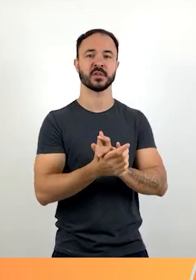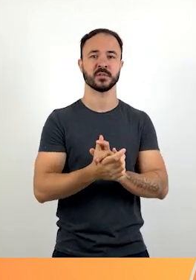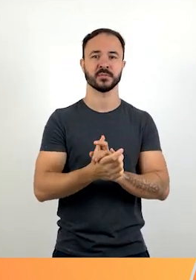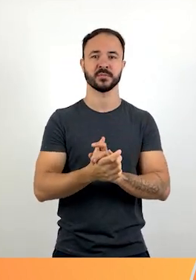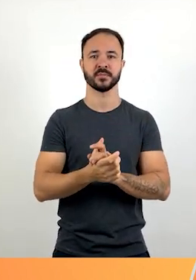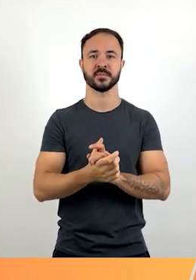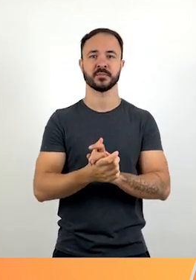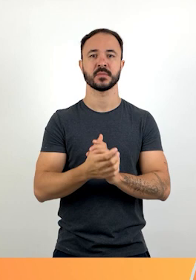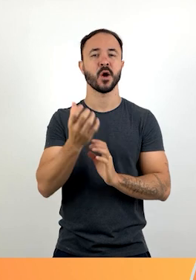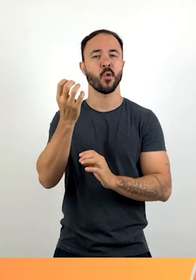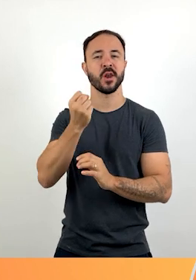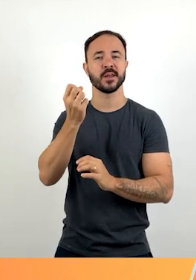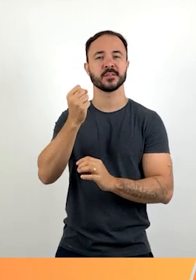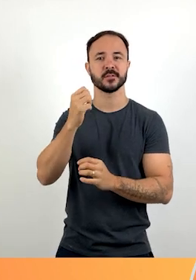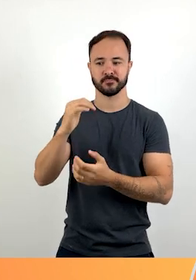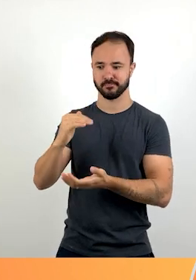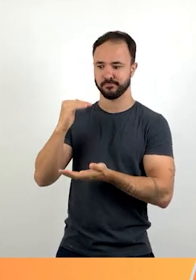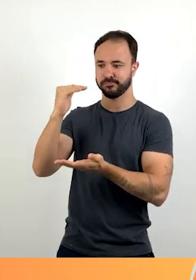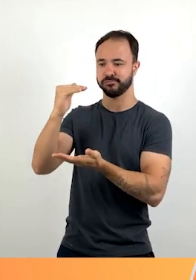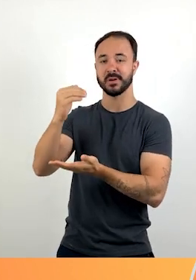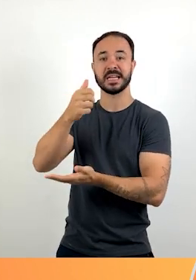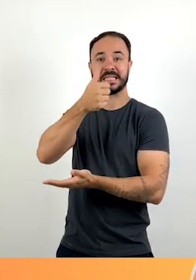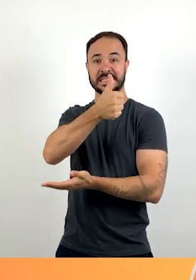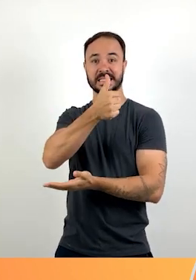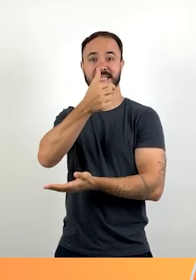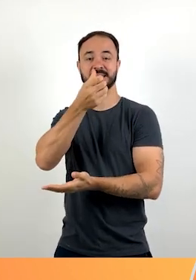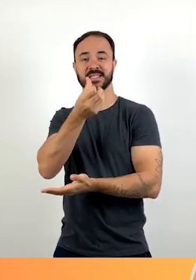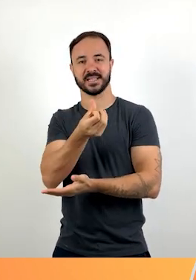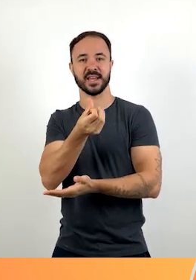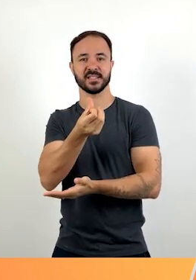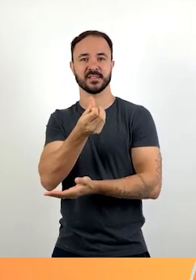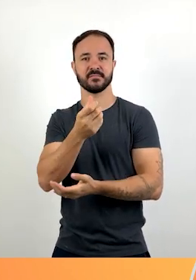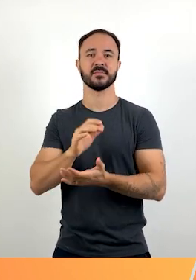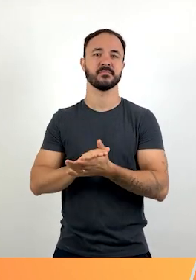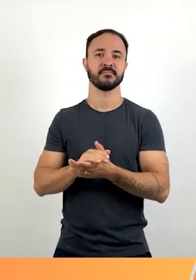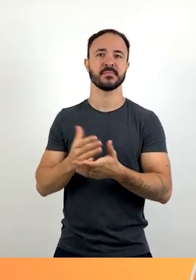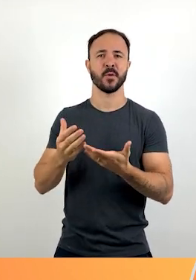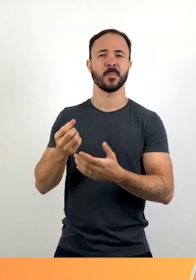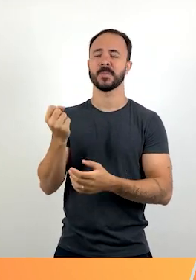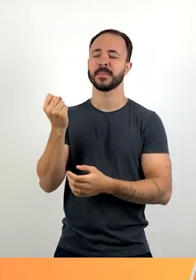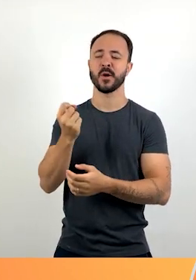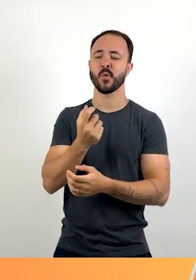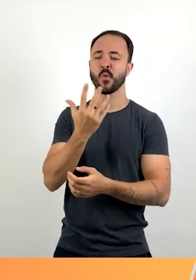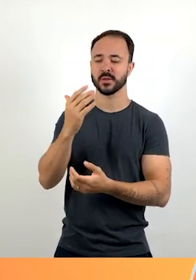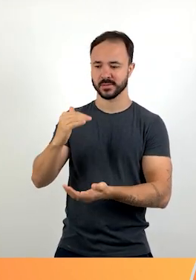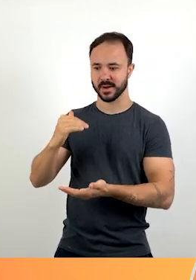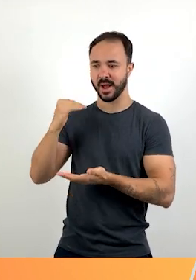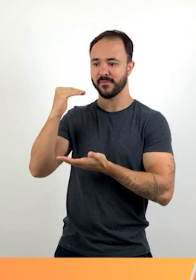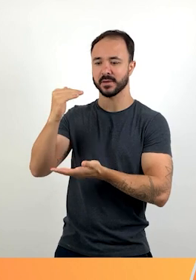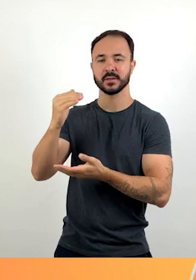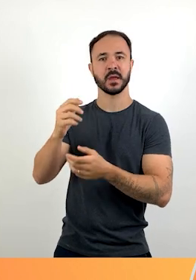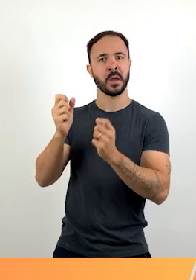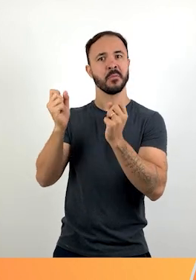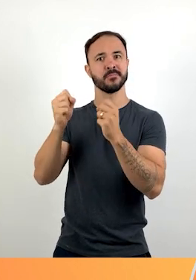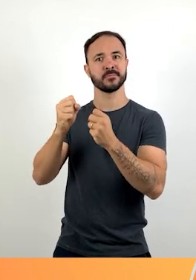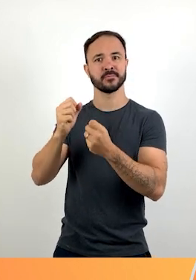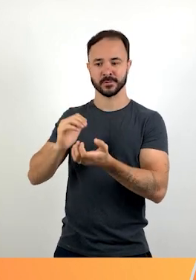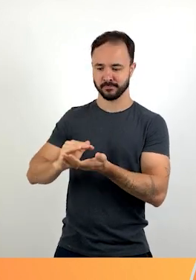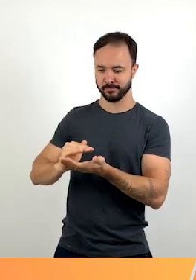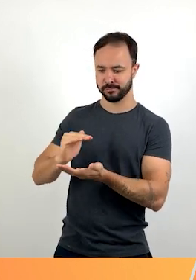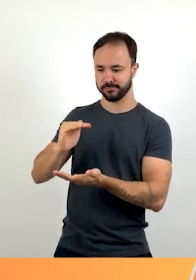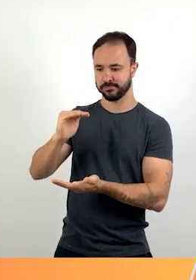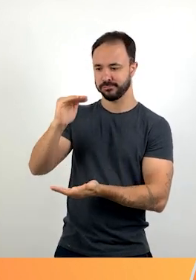litros de leite, quantas garrafas de 2/3 de litros podemos encher? Então, já dá